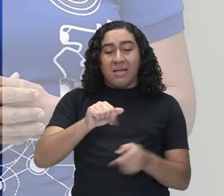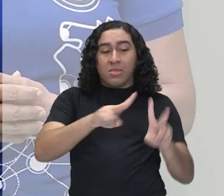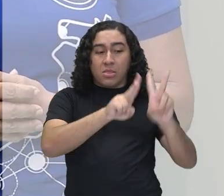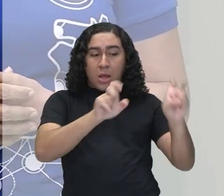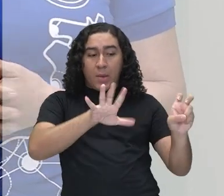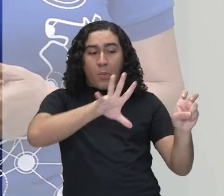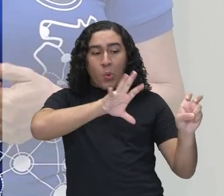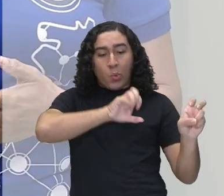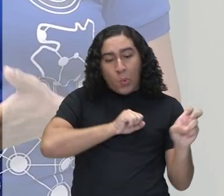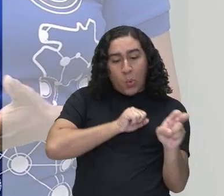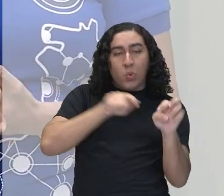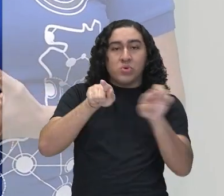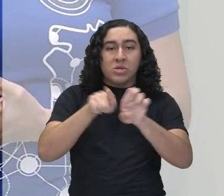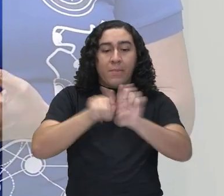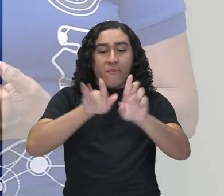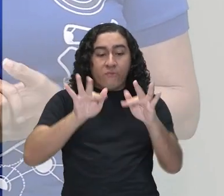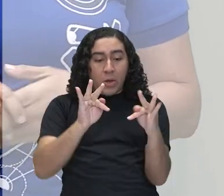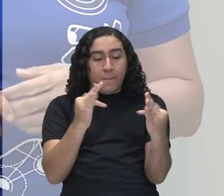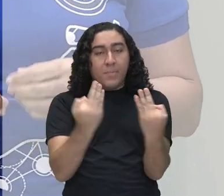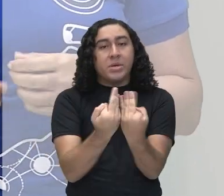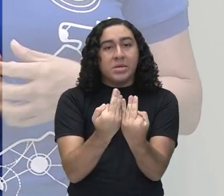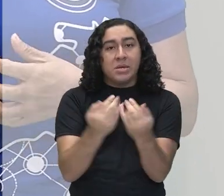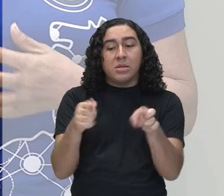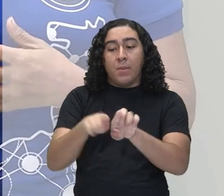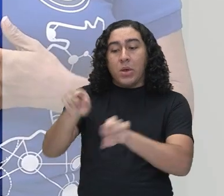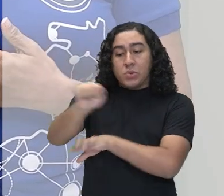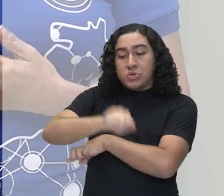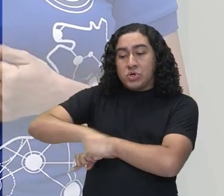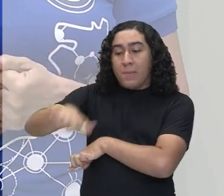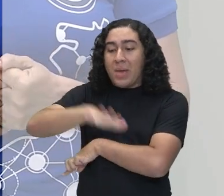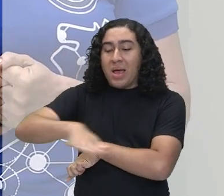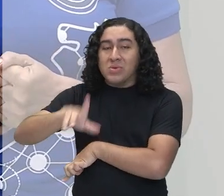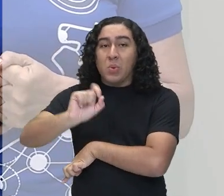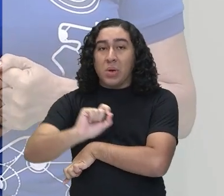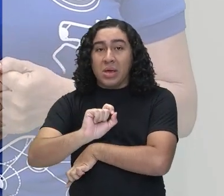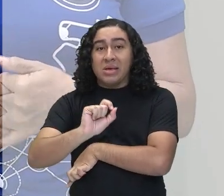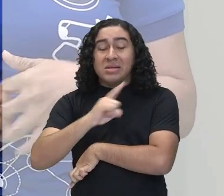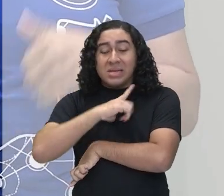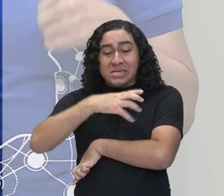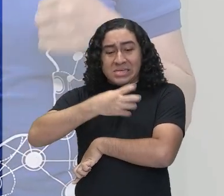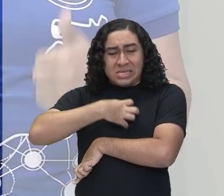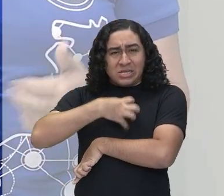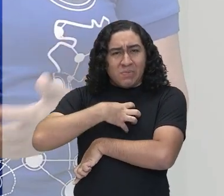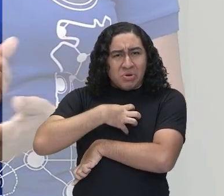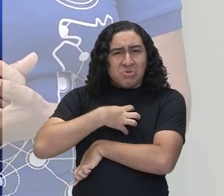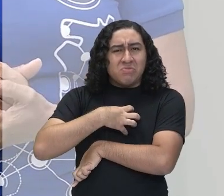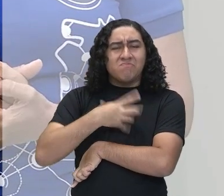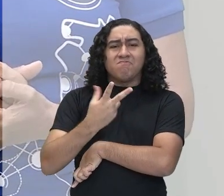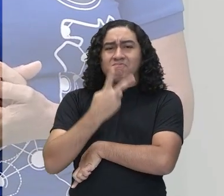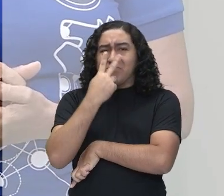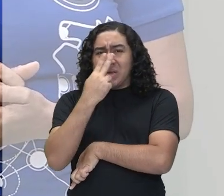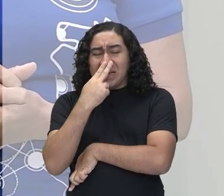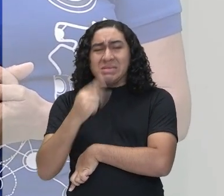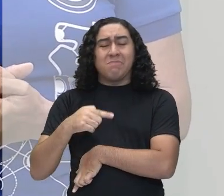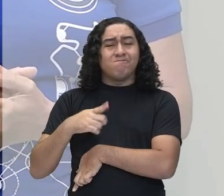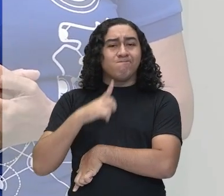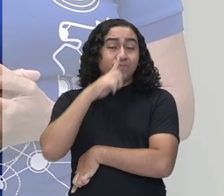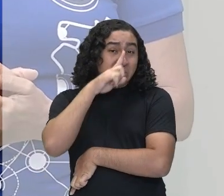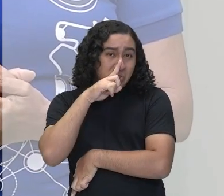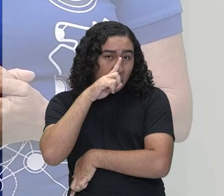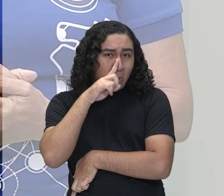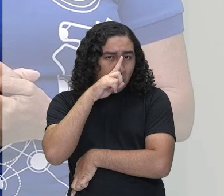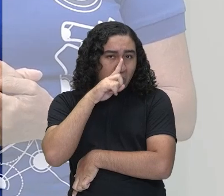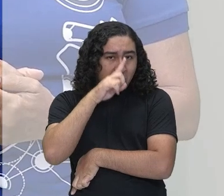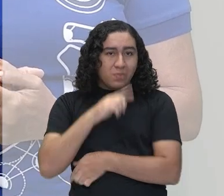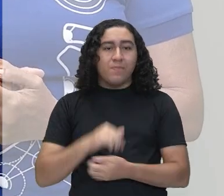questões familiares, e um ambiente mórbido. Também temos todo o clima